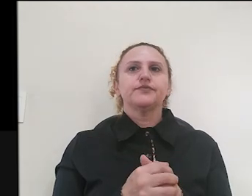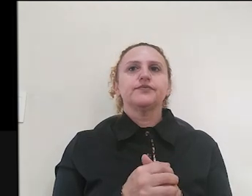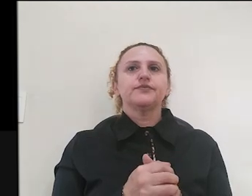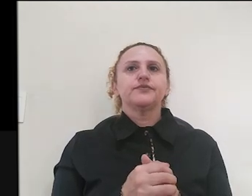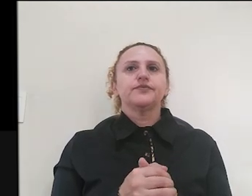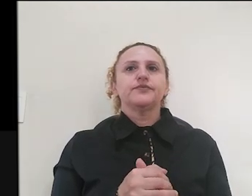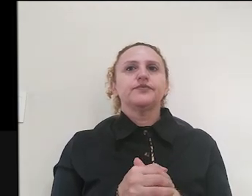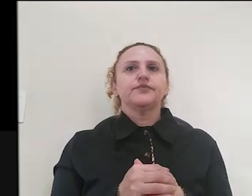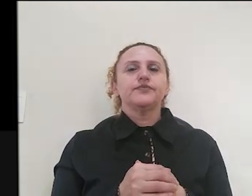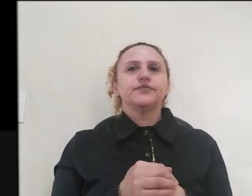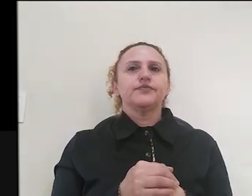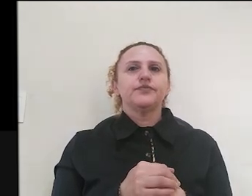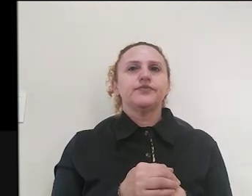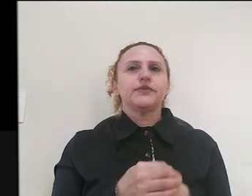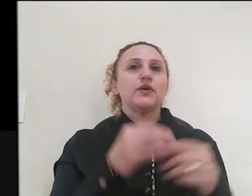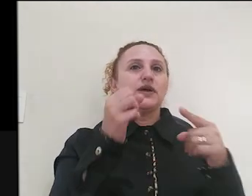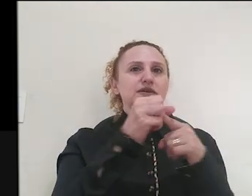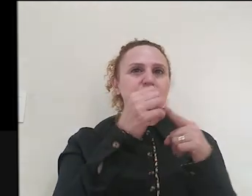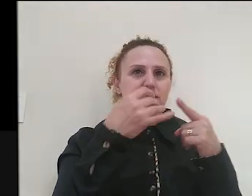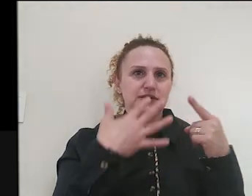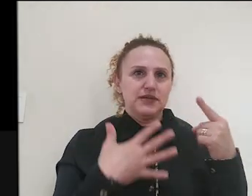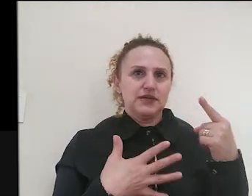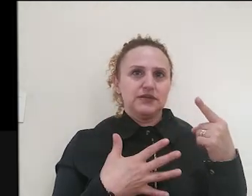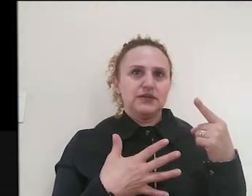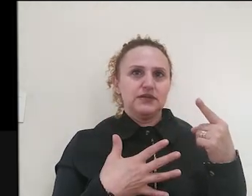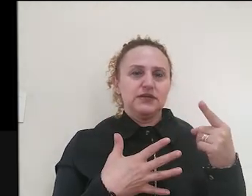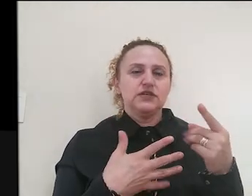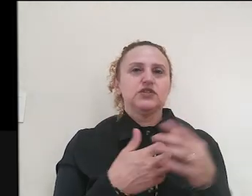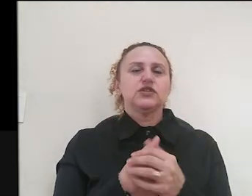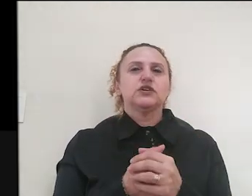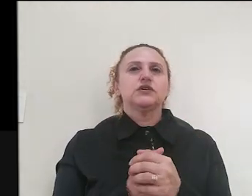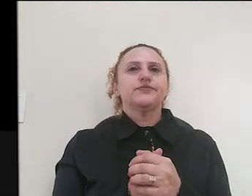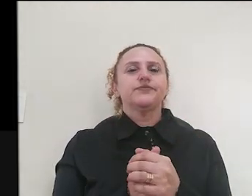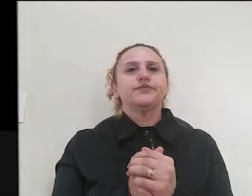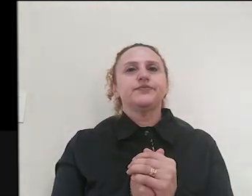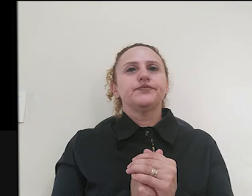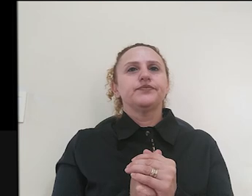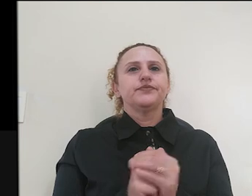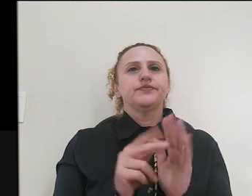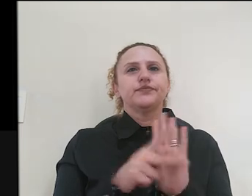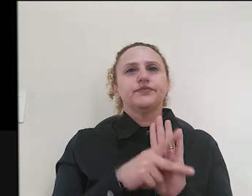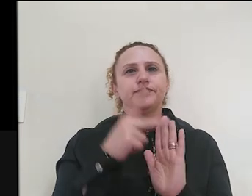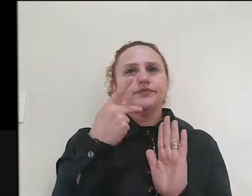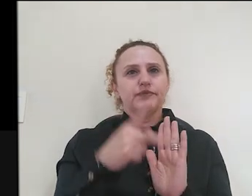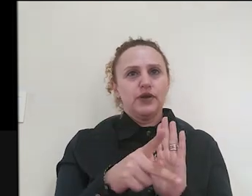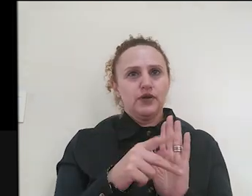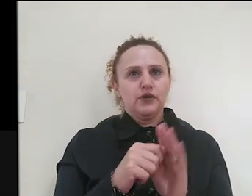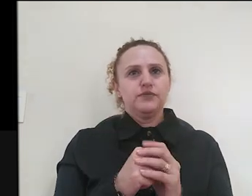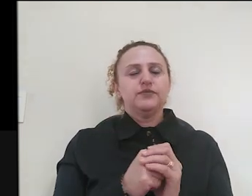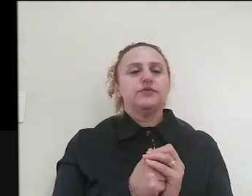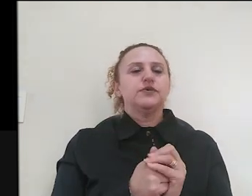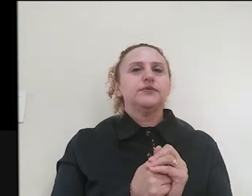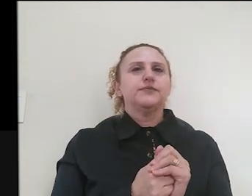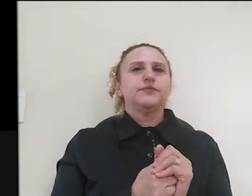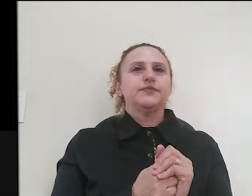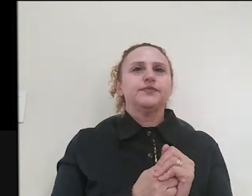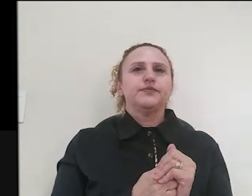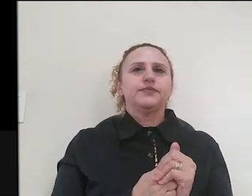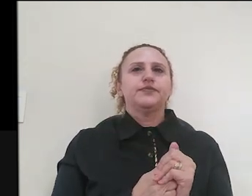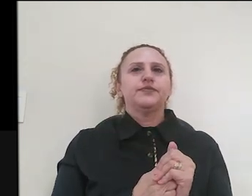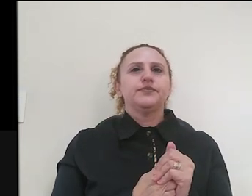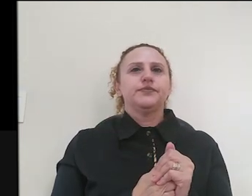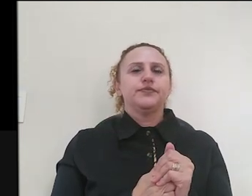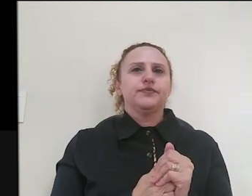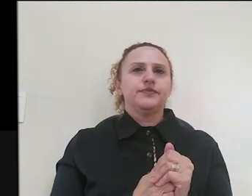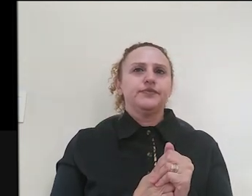Então, são características, né, dessas vanguardas: a emergência de uma concepção mais lúdica da arte, a tendência à figuração mítica e o